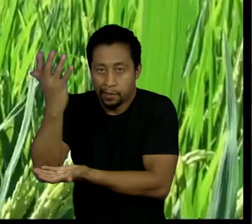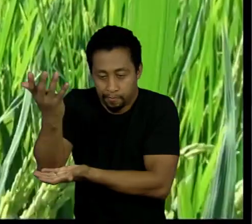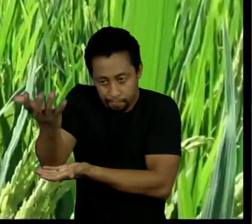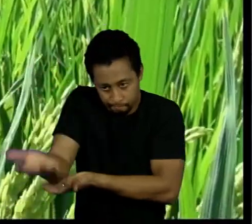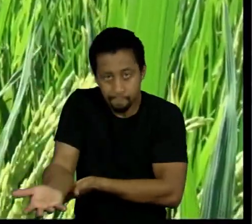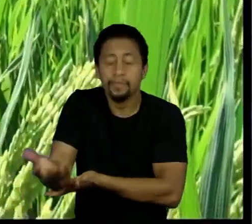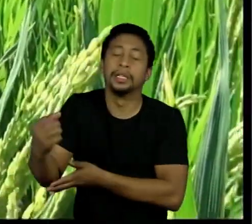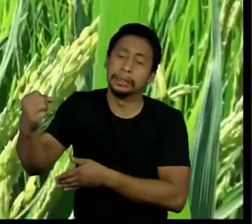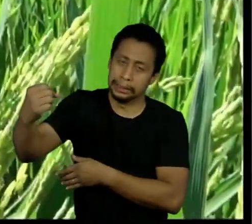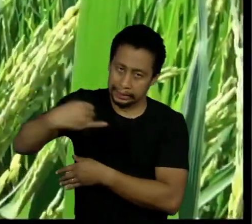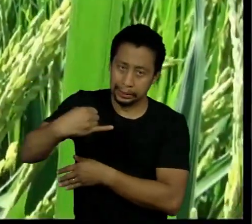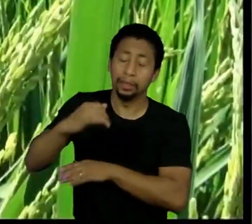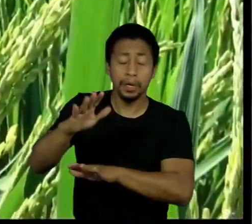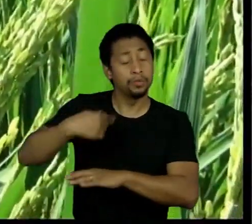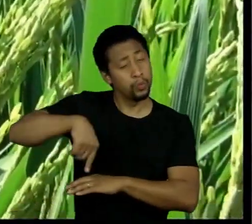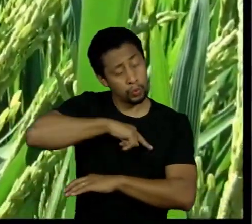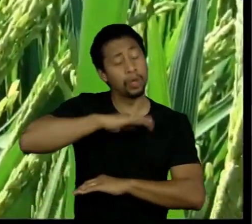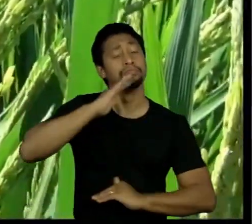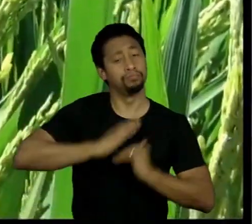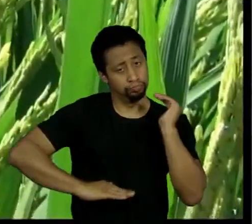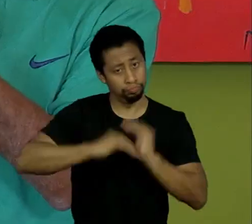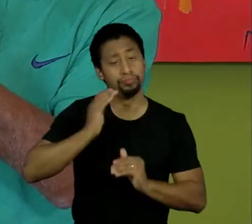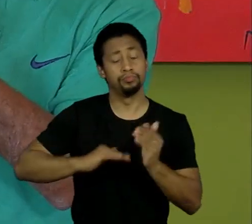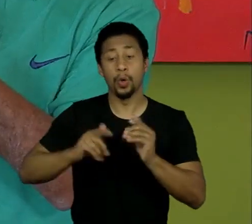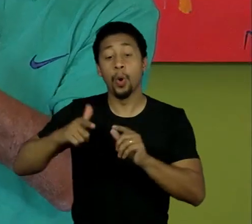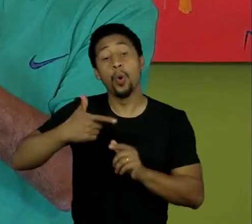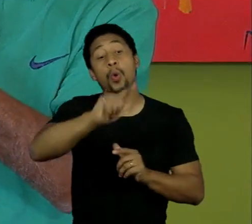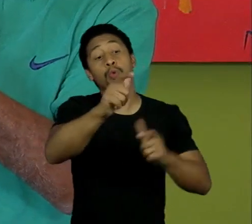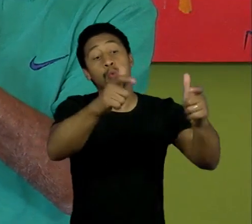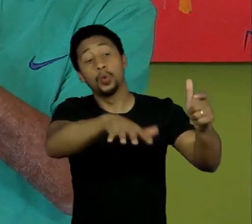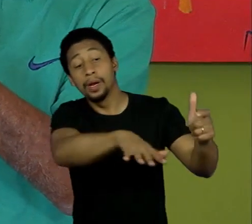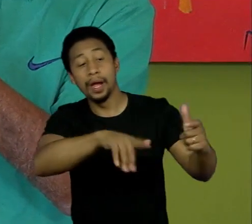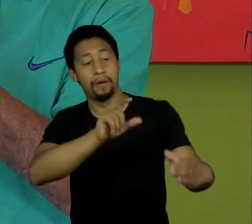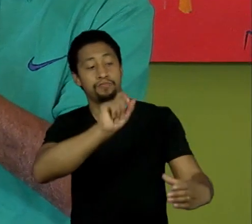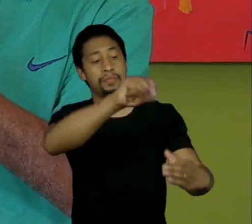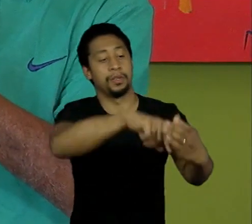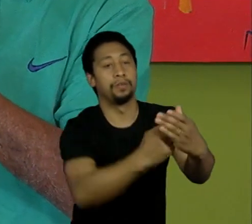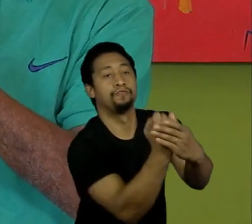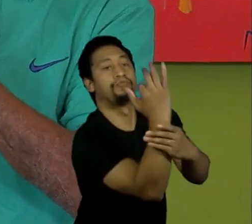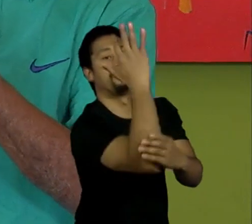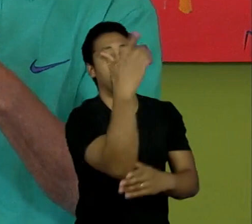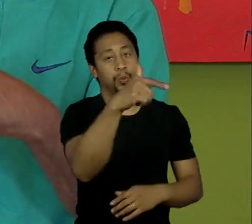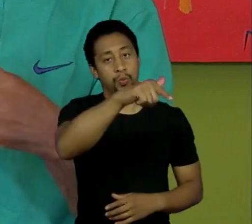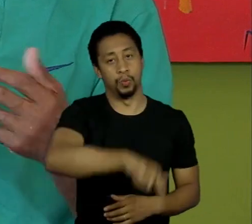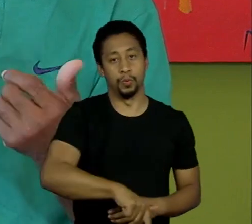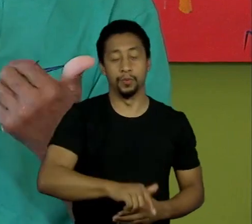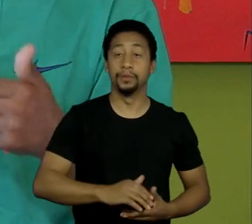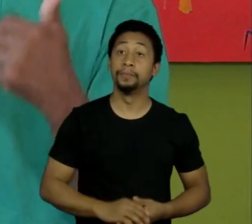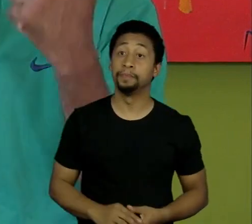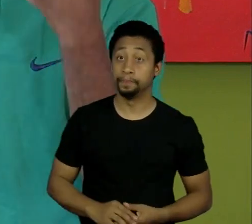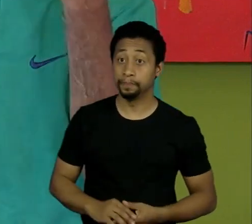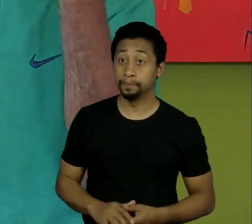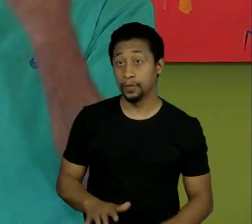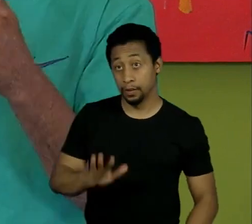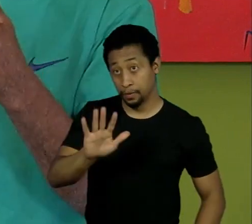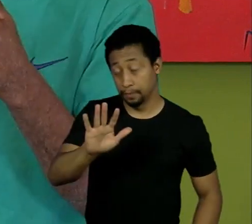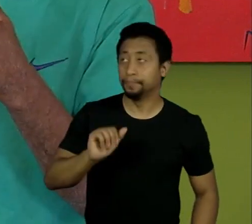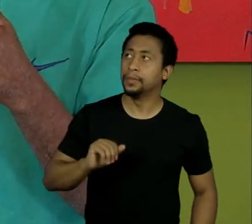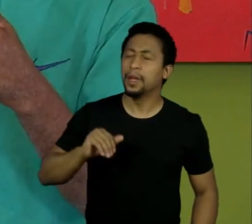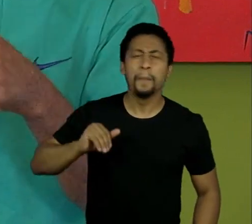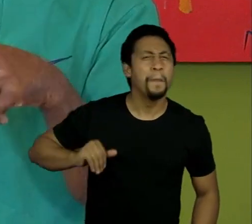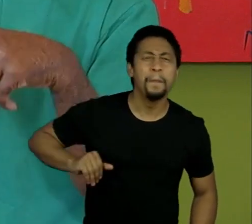para reflorestar aquela área e ir para outra. Para mim, o que é mais importante, como ela falaria, é